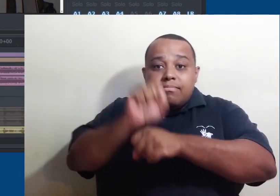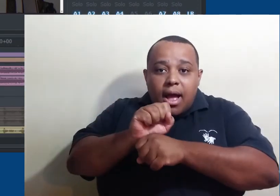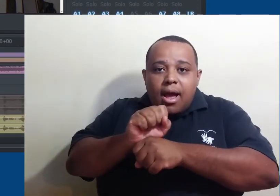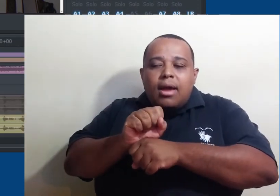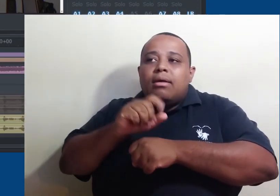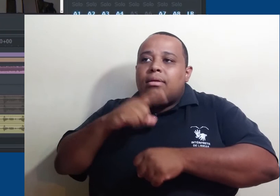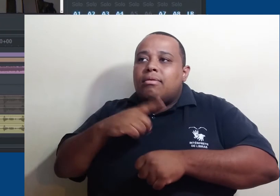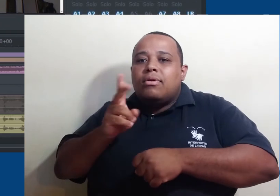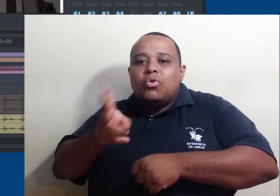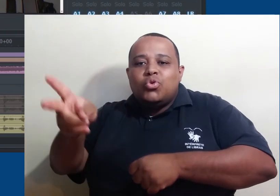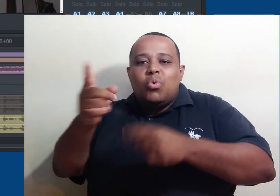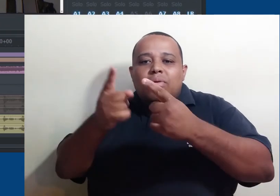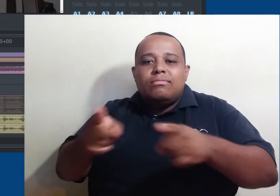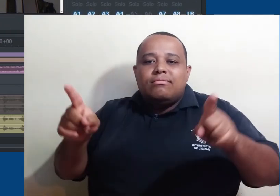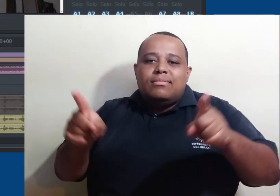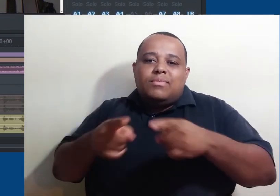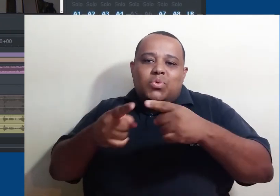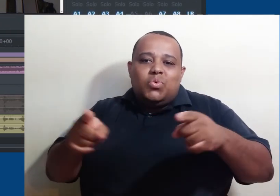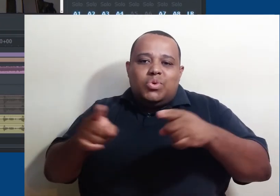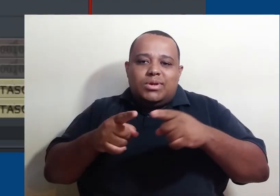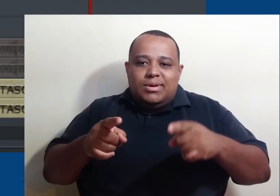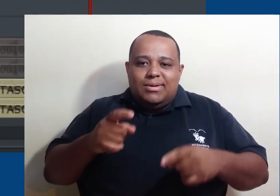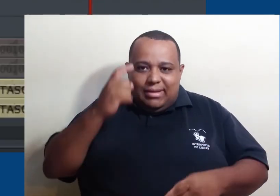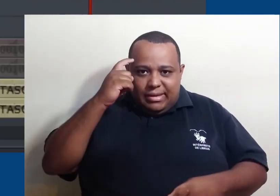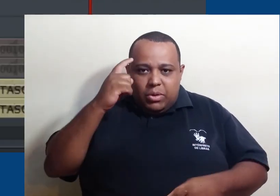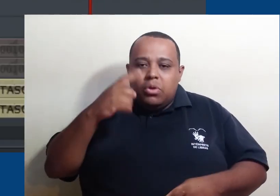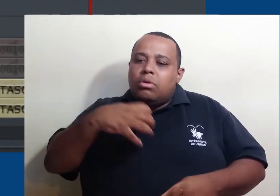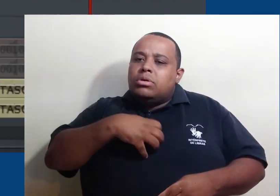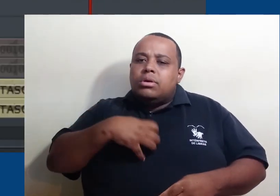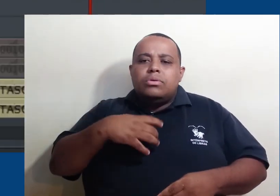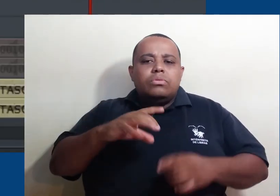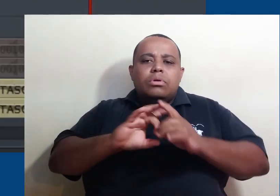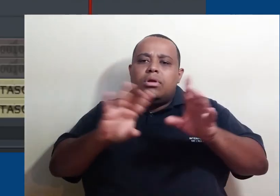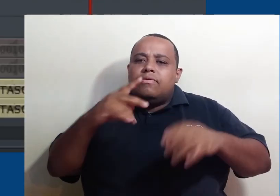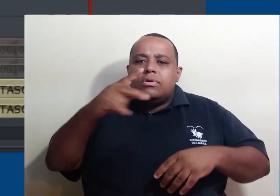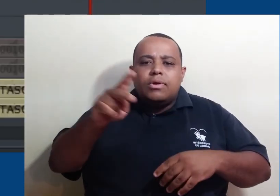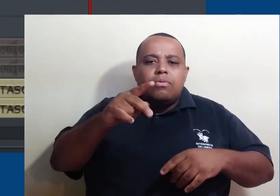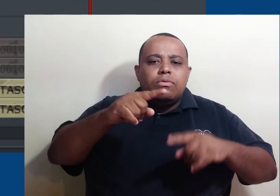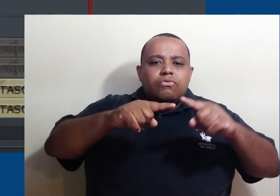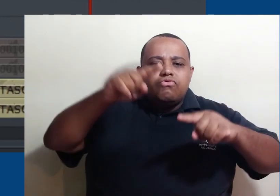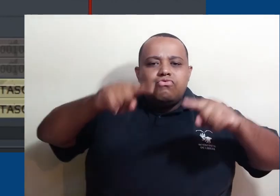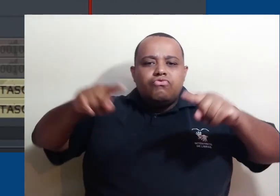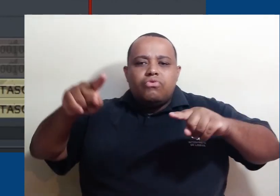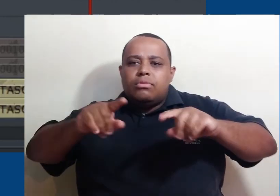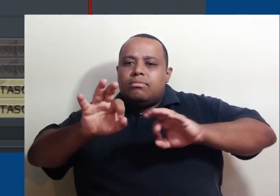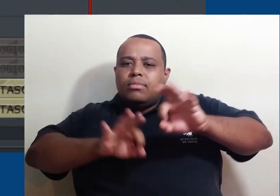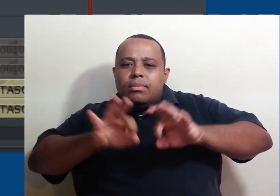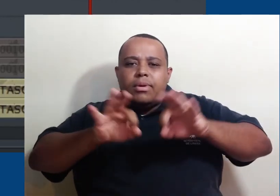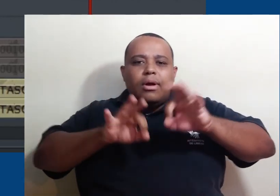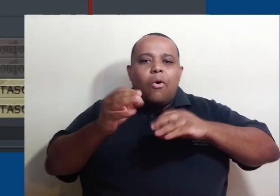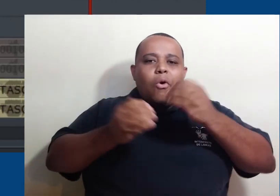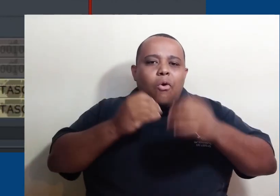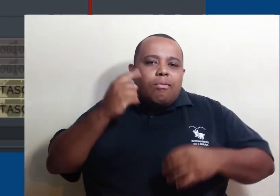aqui. Então, se eu estou achando que minha voz está baixa, eu posso pegar, quando aparecer esse símbolo aqui na minha setinha, nessa linhazinha que fica